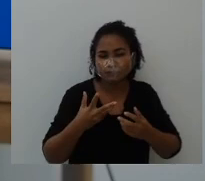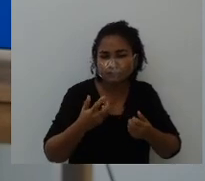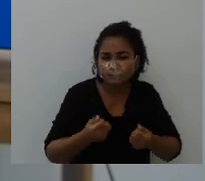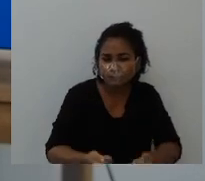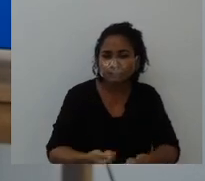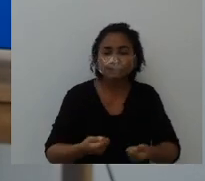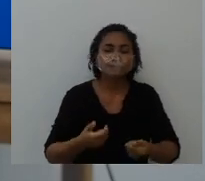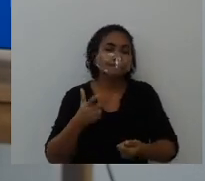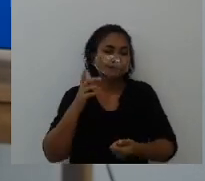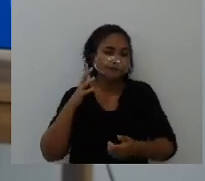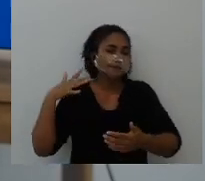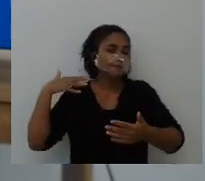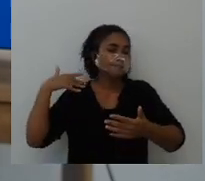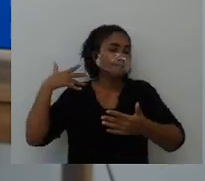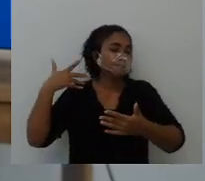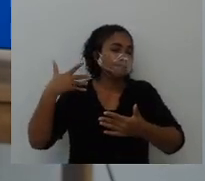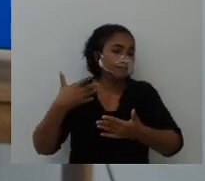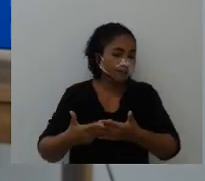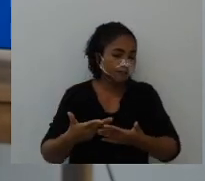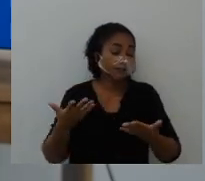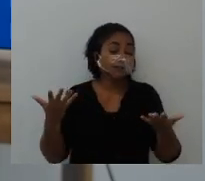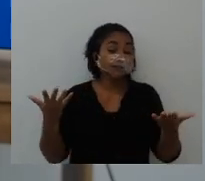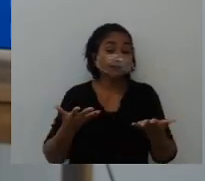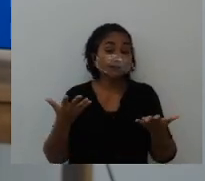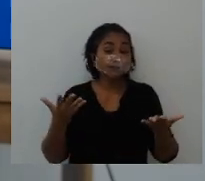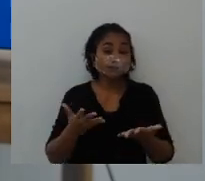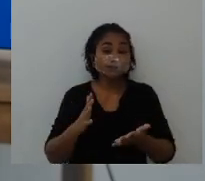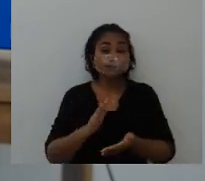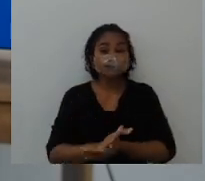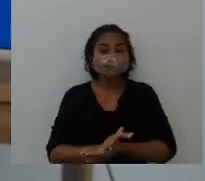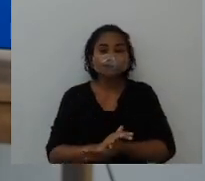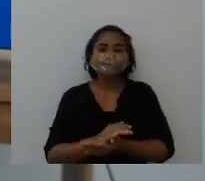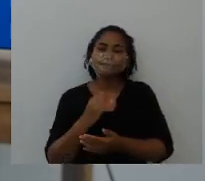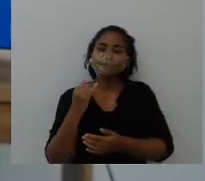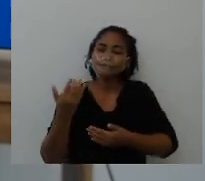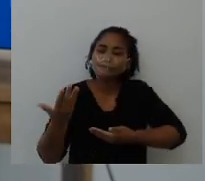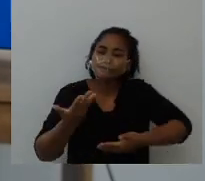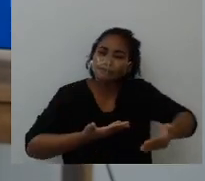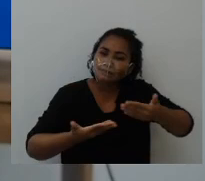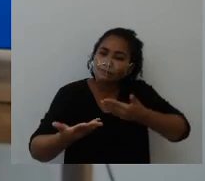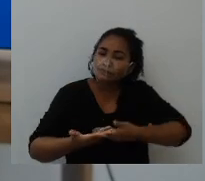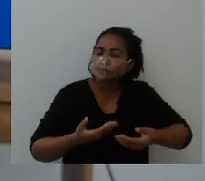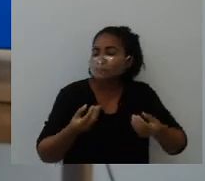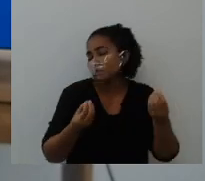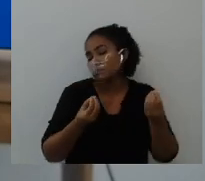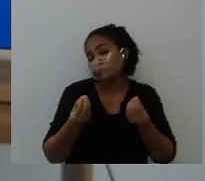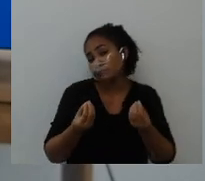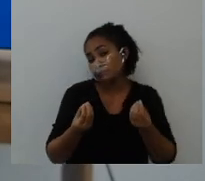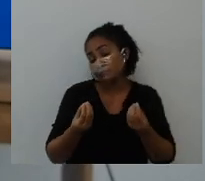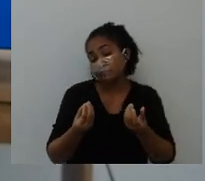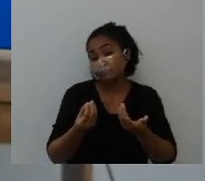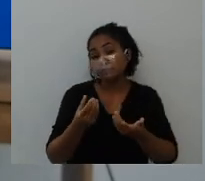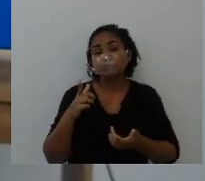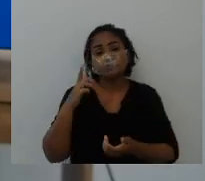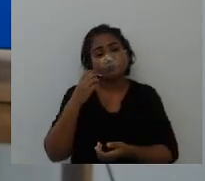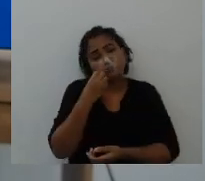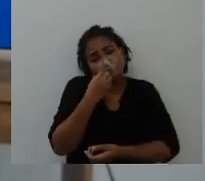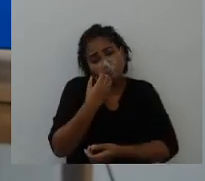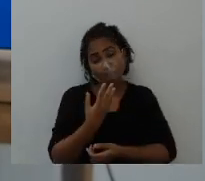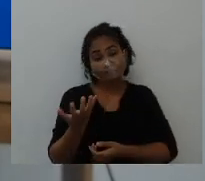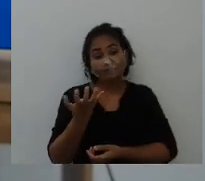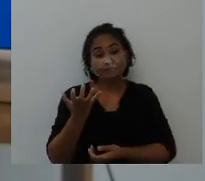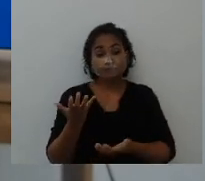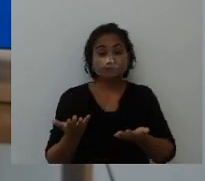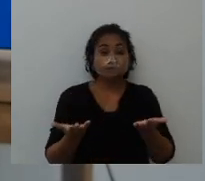estudou e que você tem revisado. Pois bem, o que acontece quando essas forças interagem entre si? Bom, a gente pode querer o equilíbrio